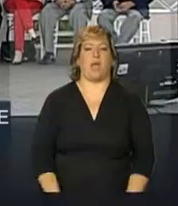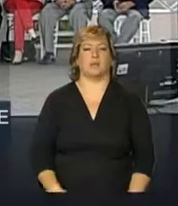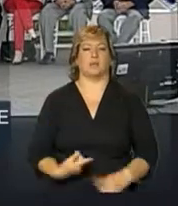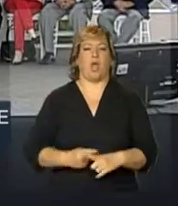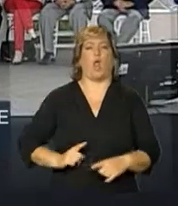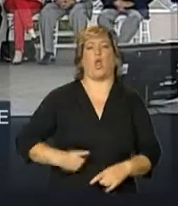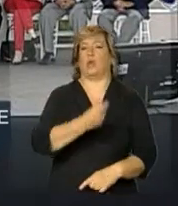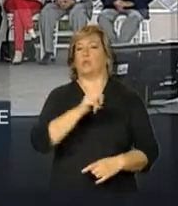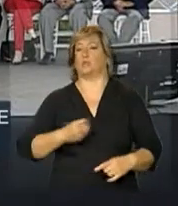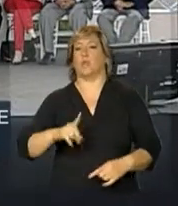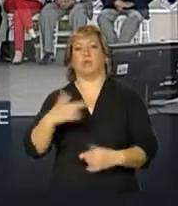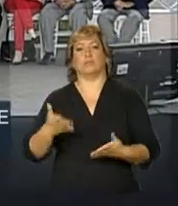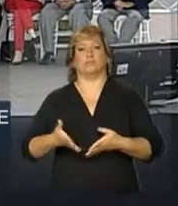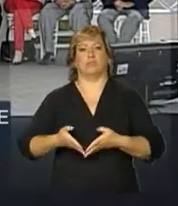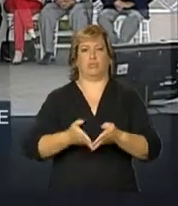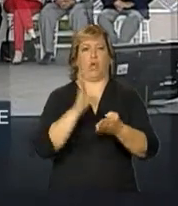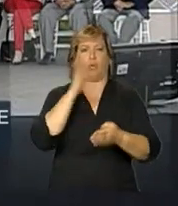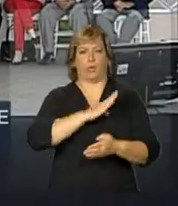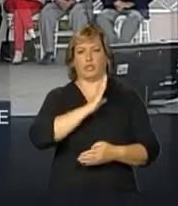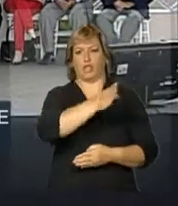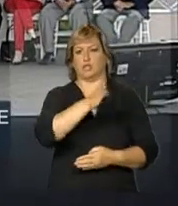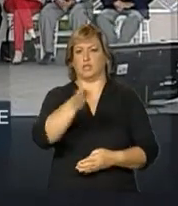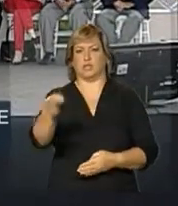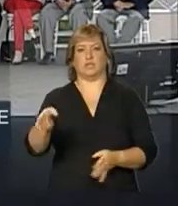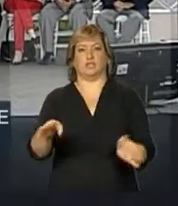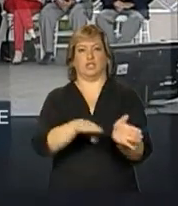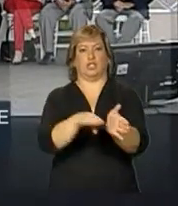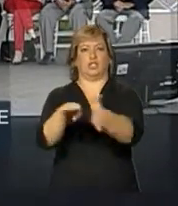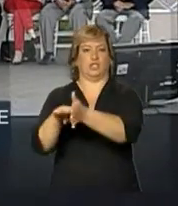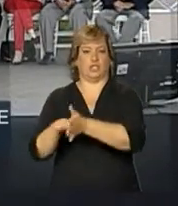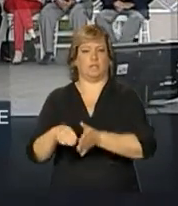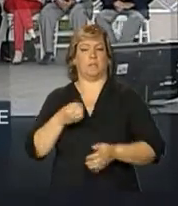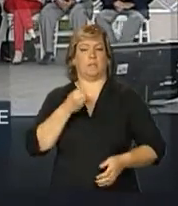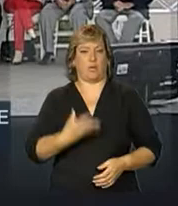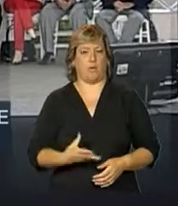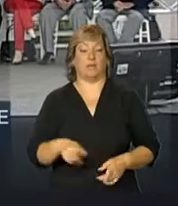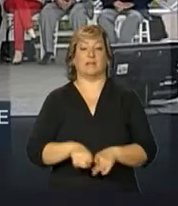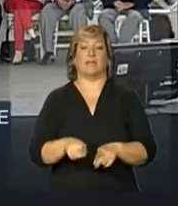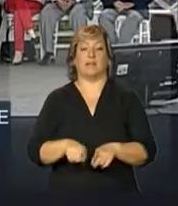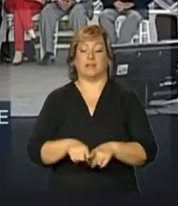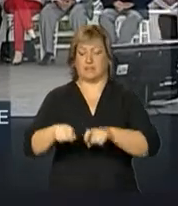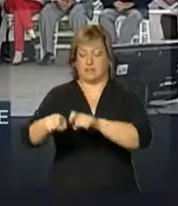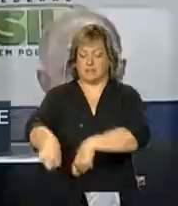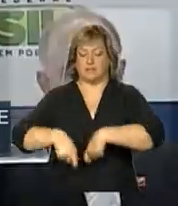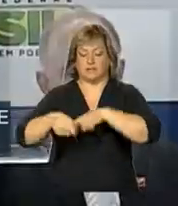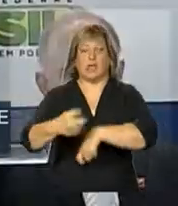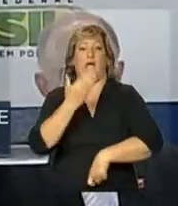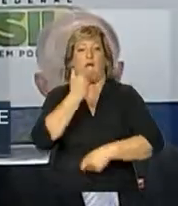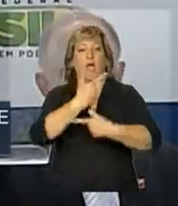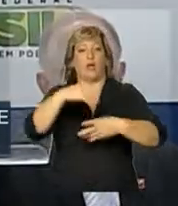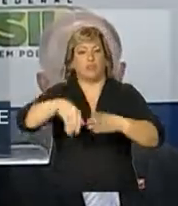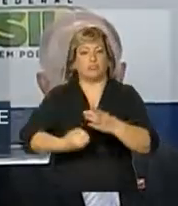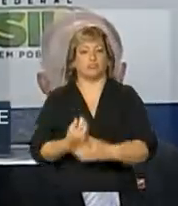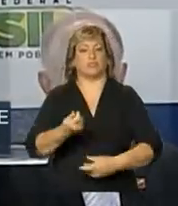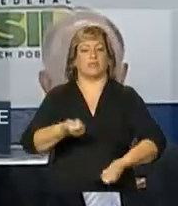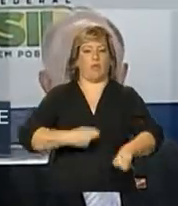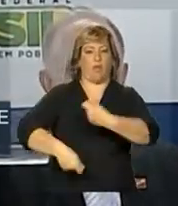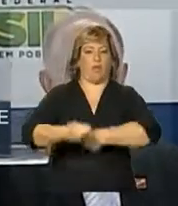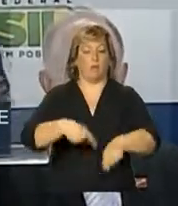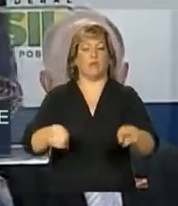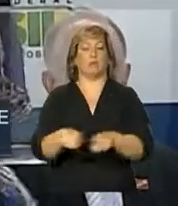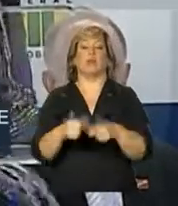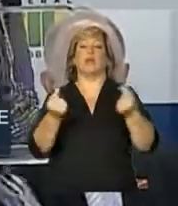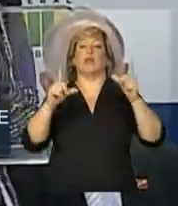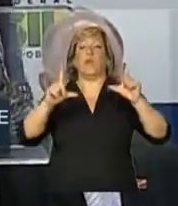e vamos melhorar os ganhos do nosso agronegócio. Vamos reduzir os custos dos nossos